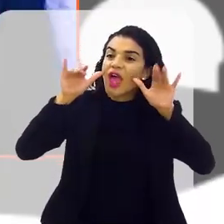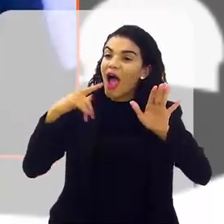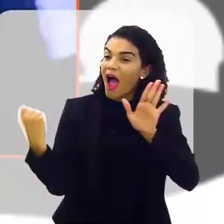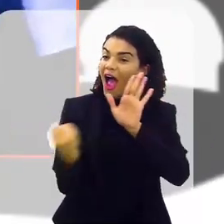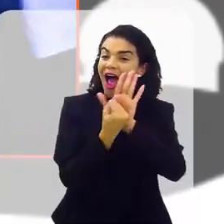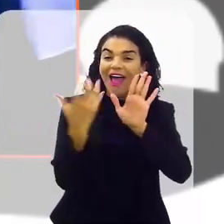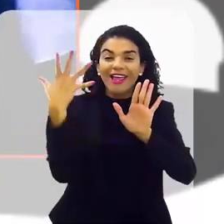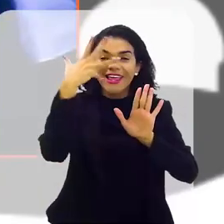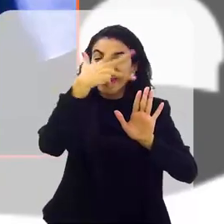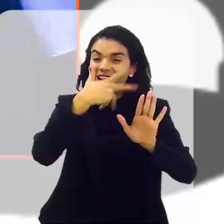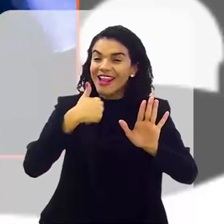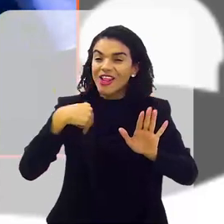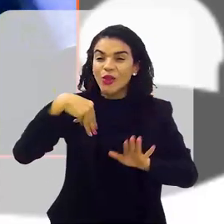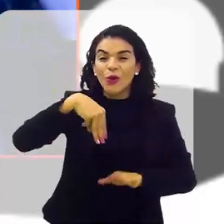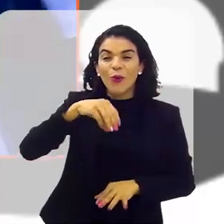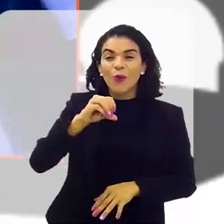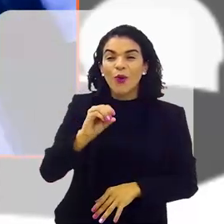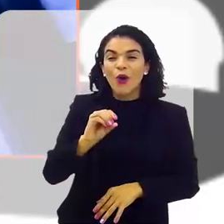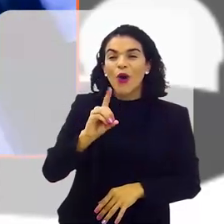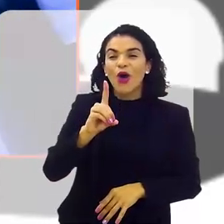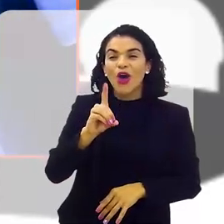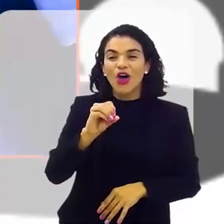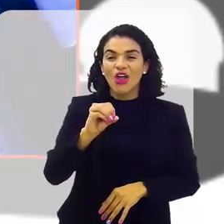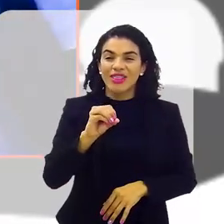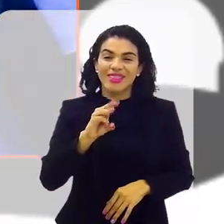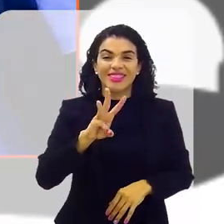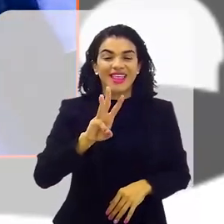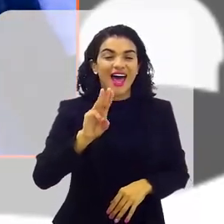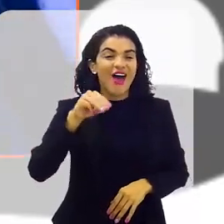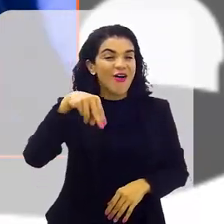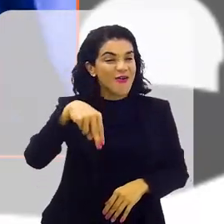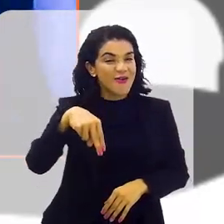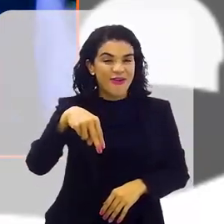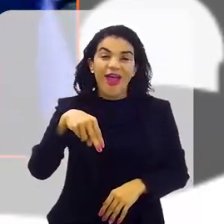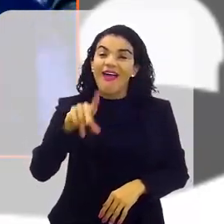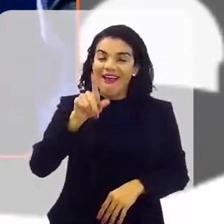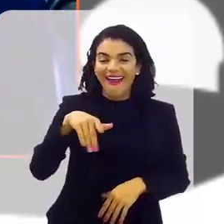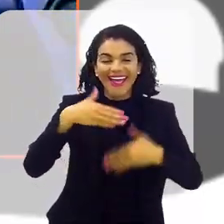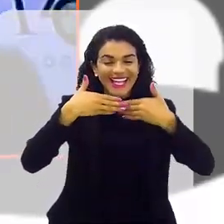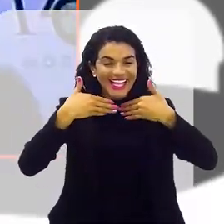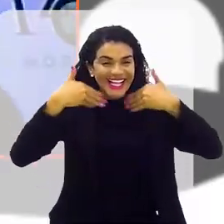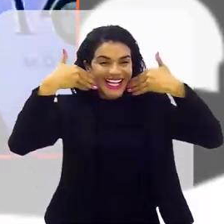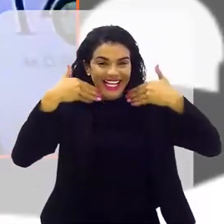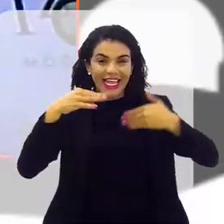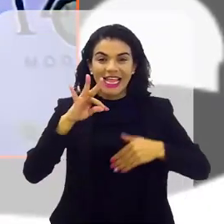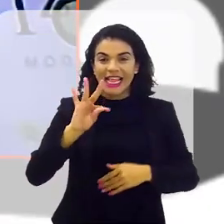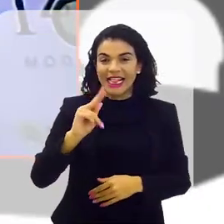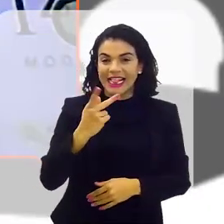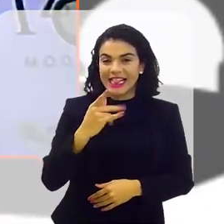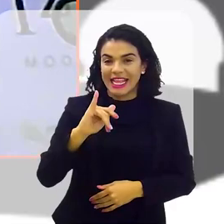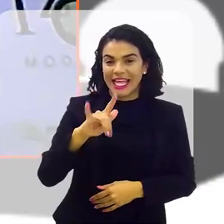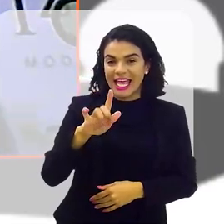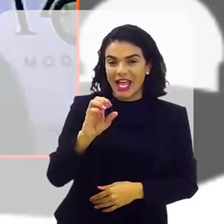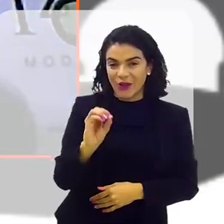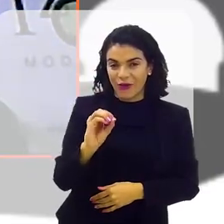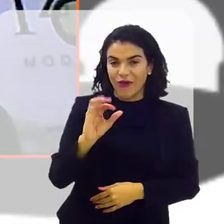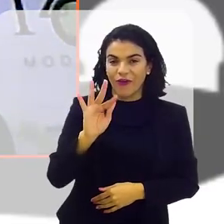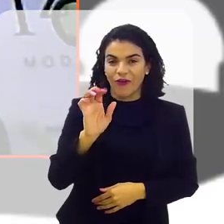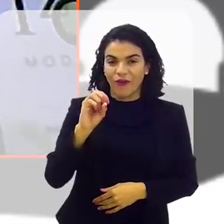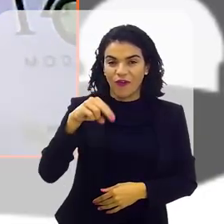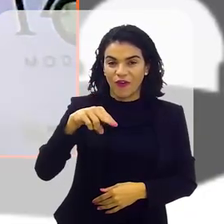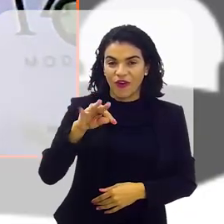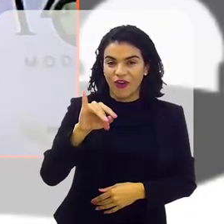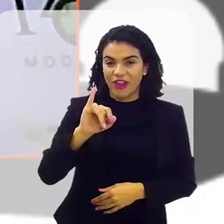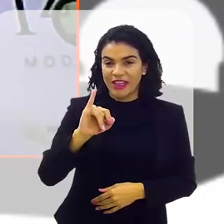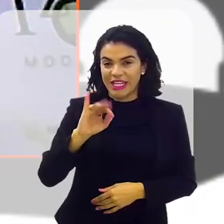eu ver Olha que lindo projeto modal é o rostinho deles o Tiago Fontenelle eu fui dando as